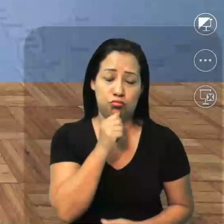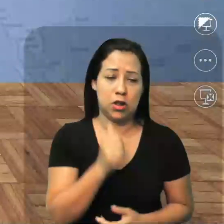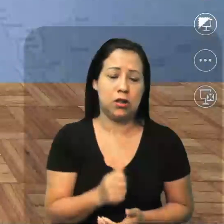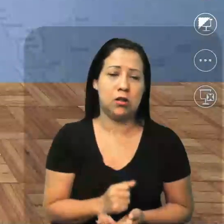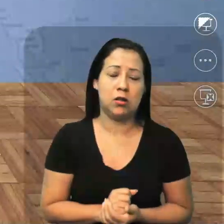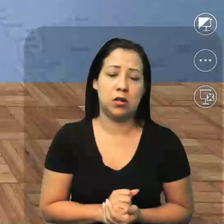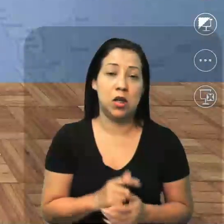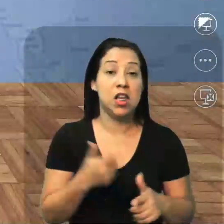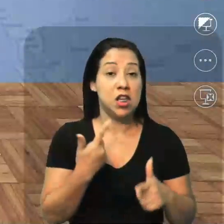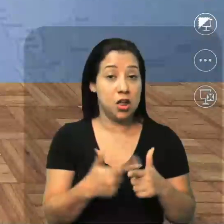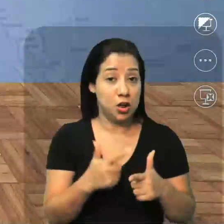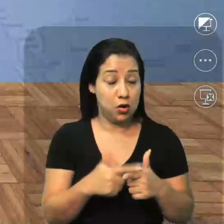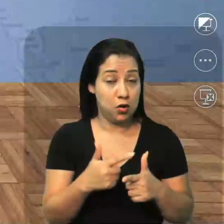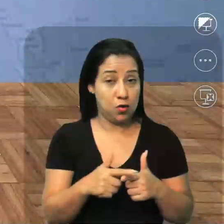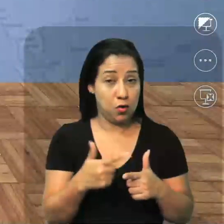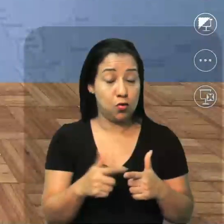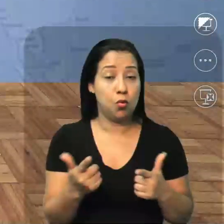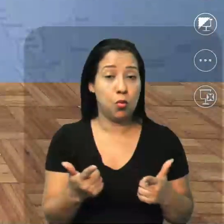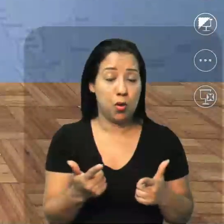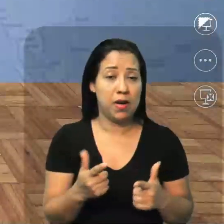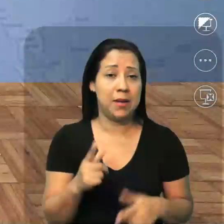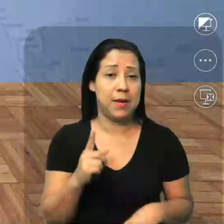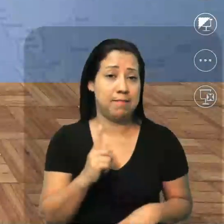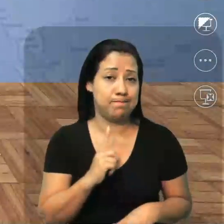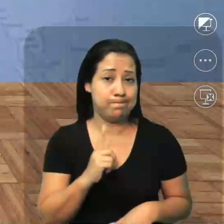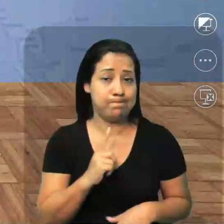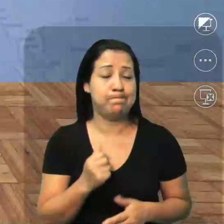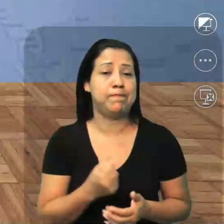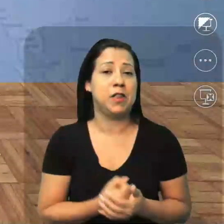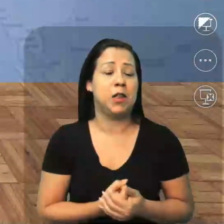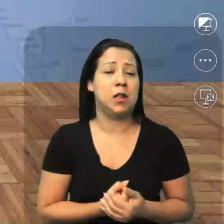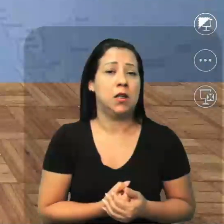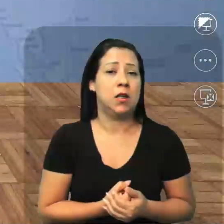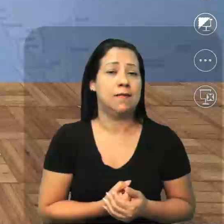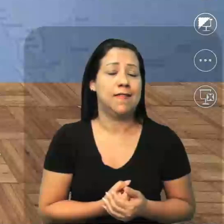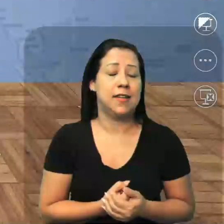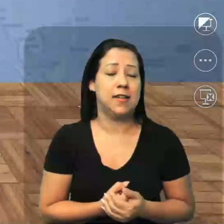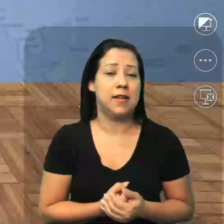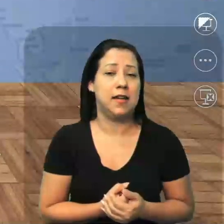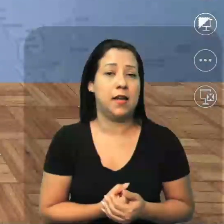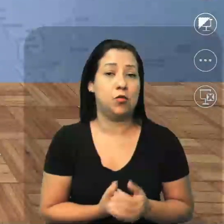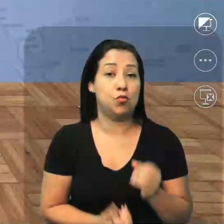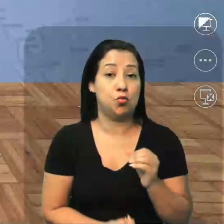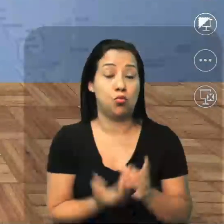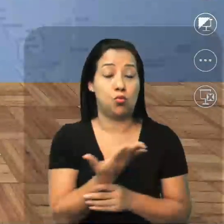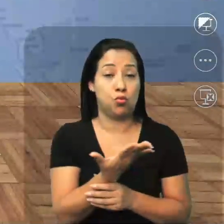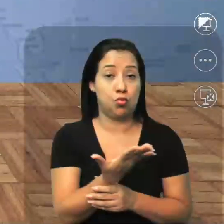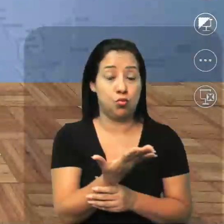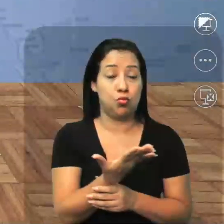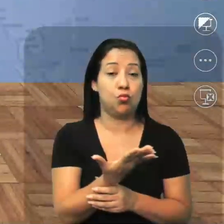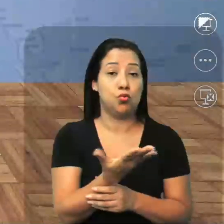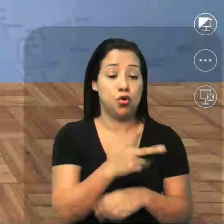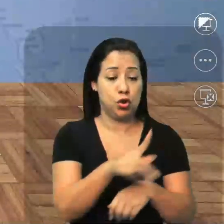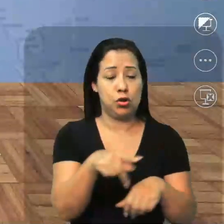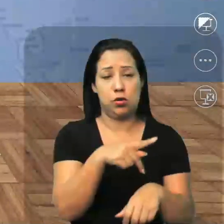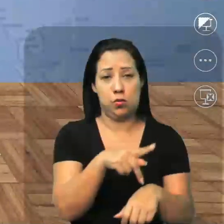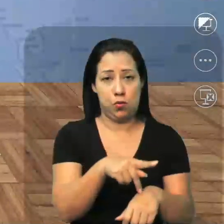toda a economia. Porque a economia precisa de um mercado consumidor.